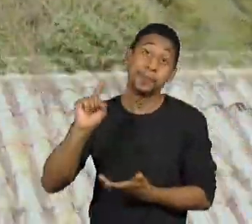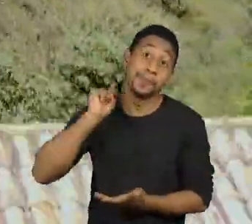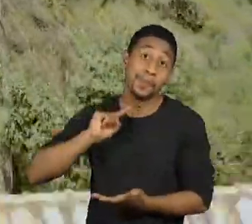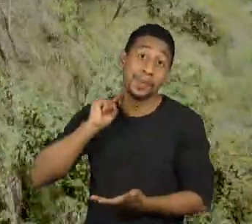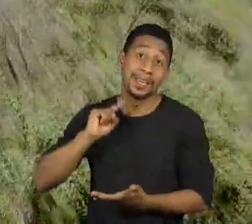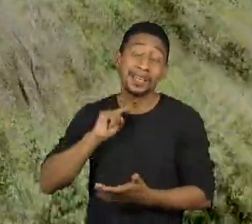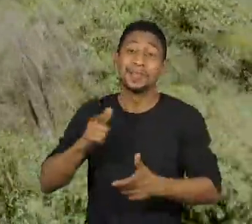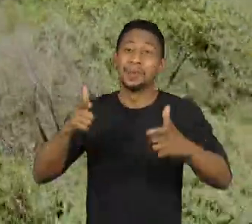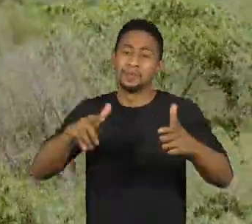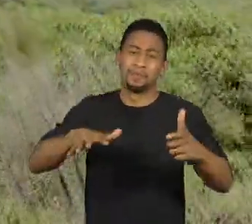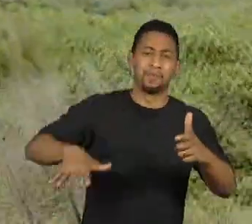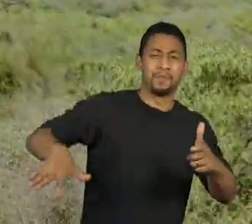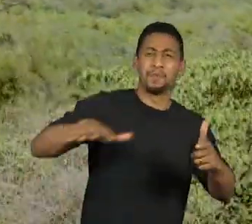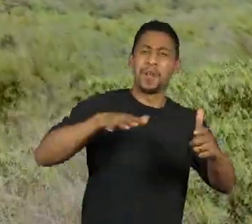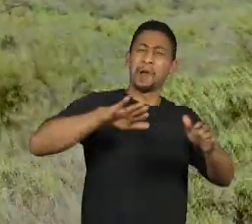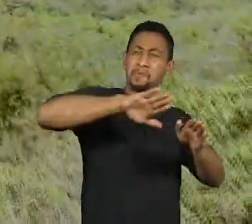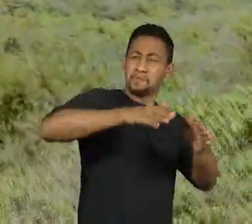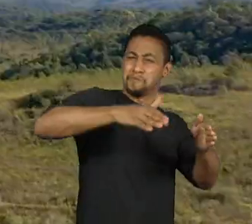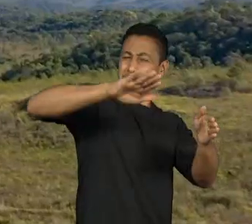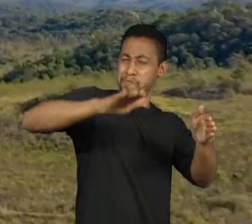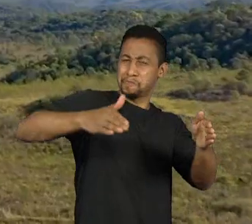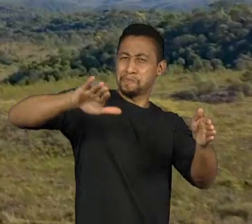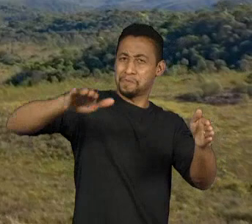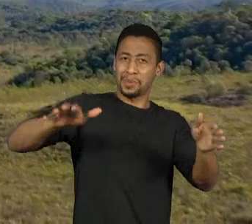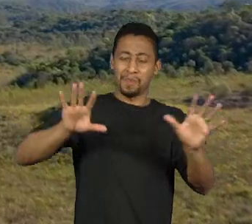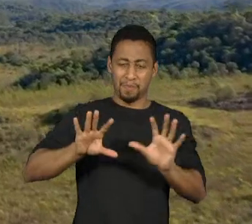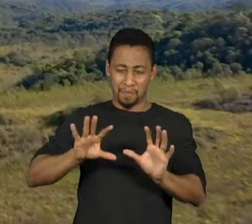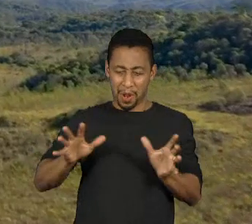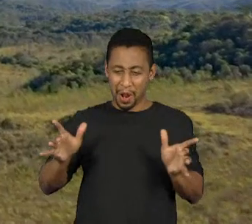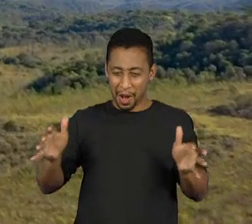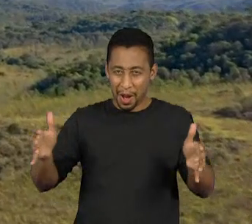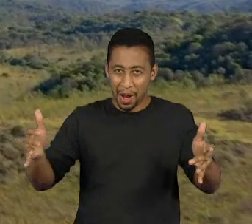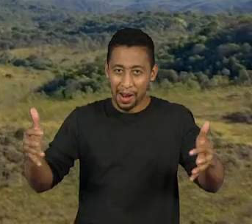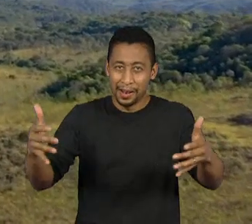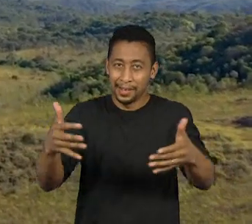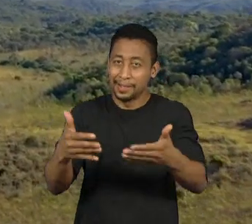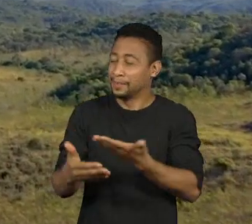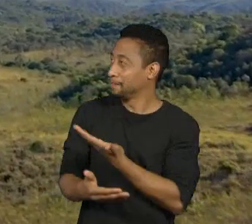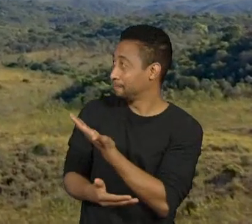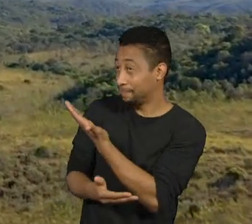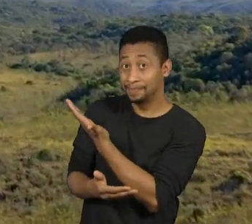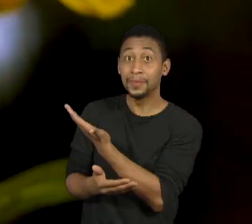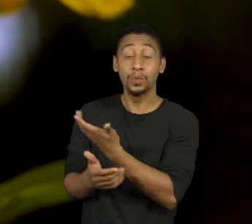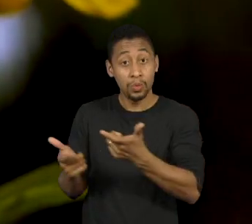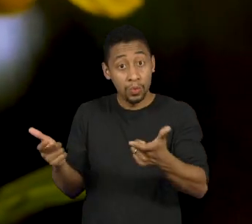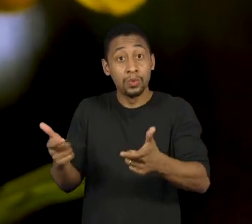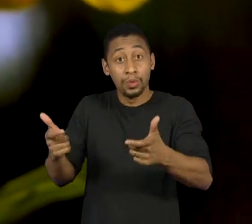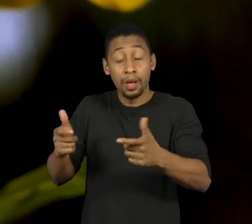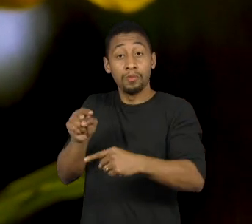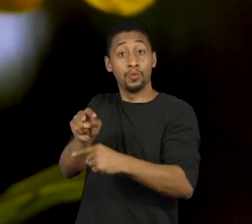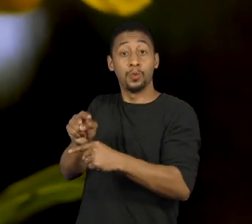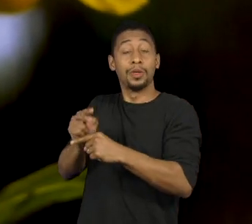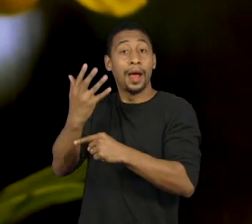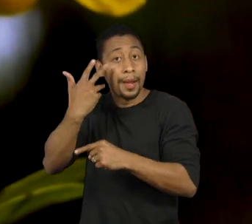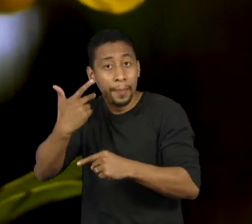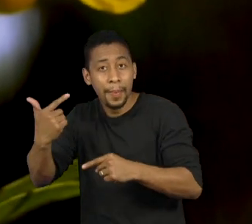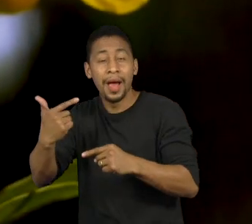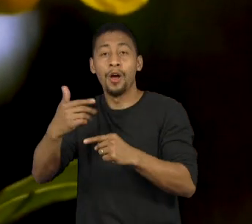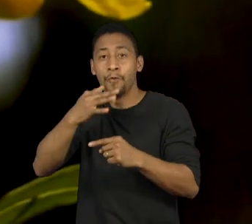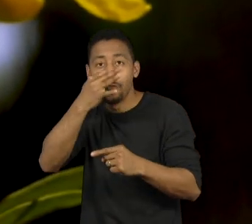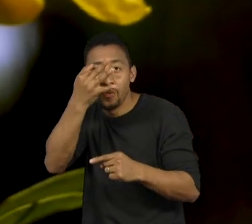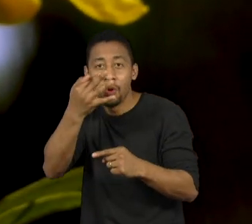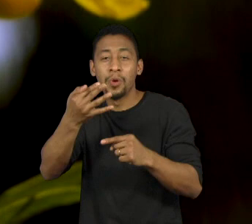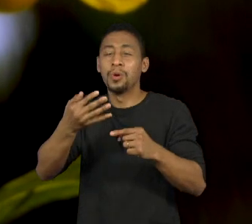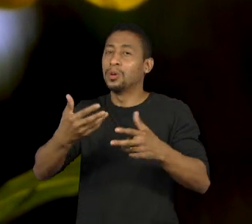do Espinhaço, em meio ao quadrilátero ferrífero, a unidade de conservação abriga um mosaico